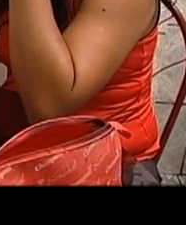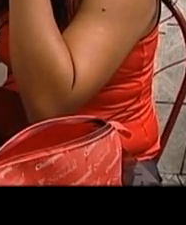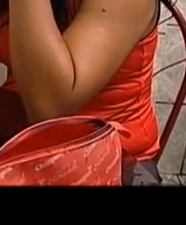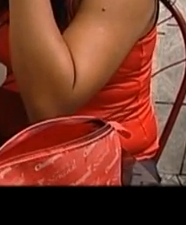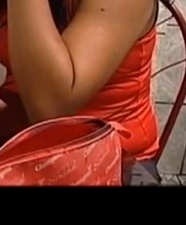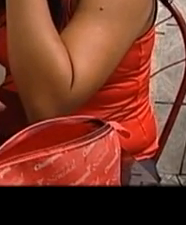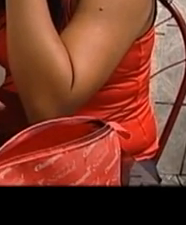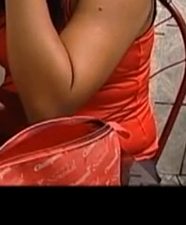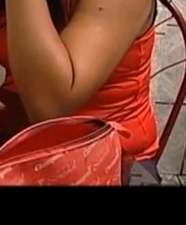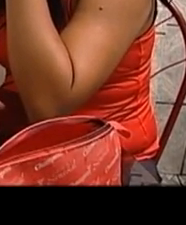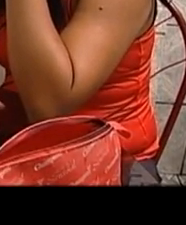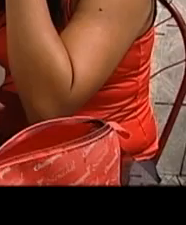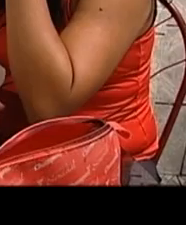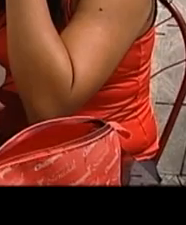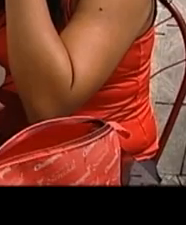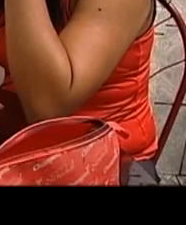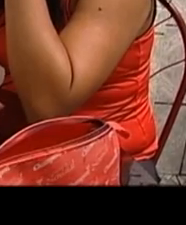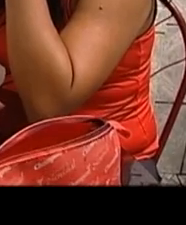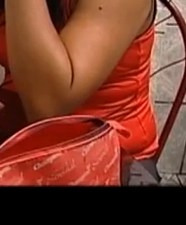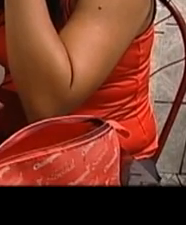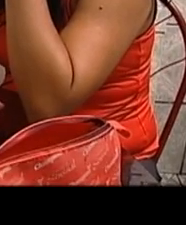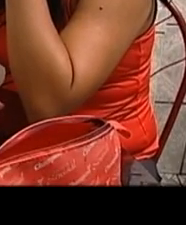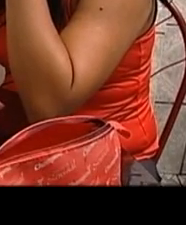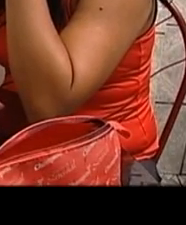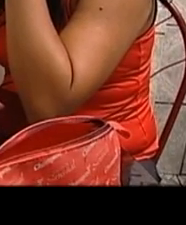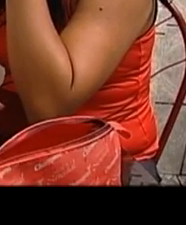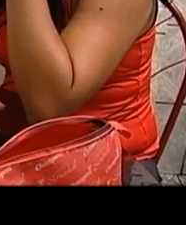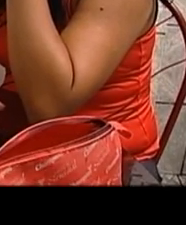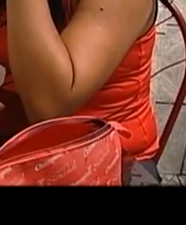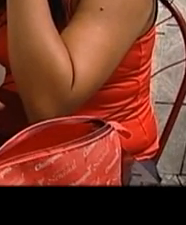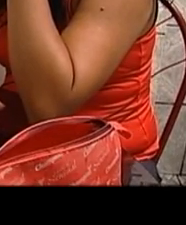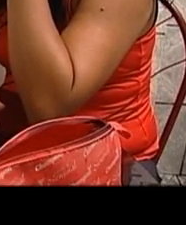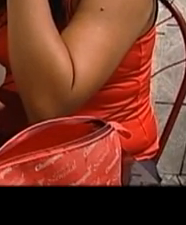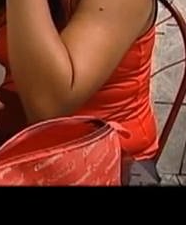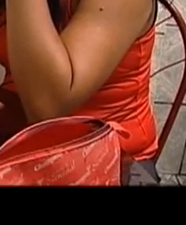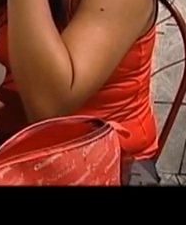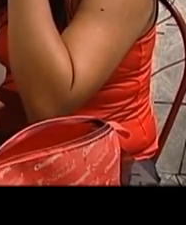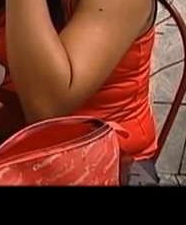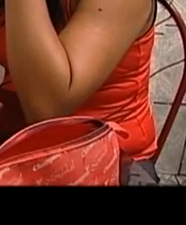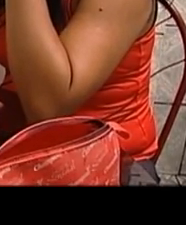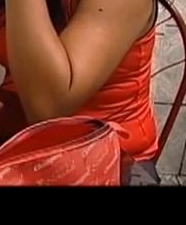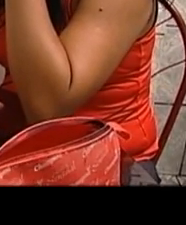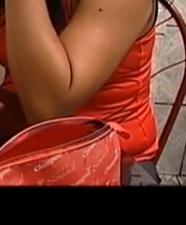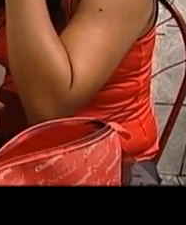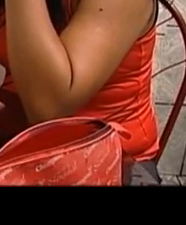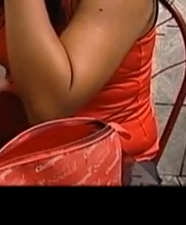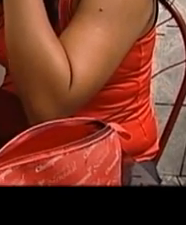Vai. Tchau.